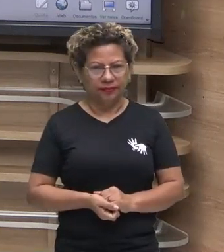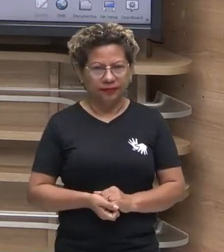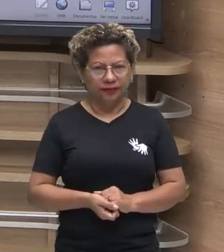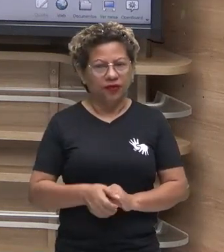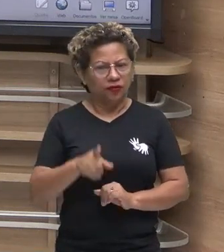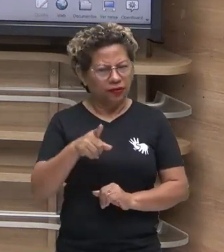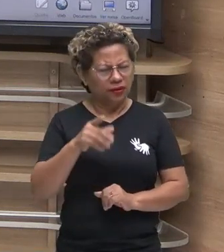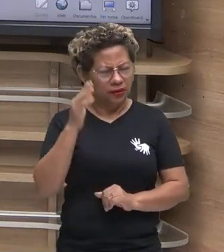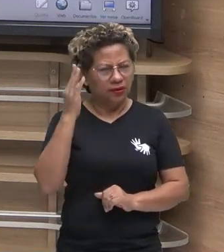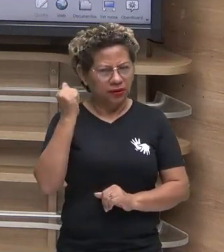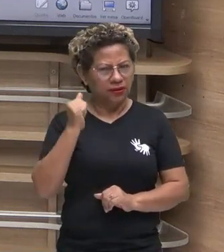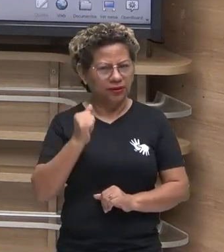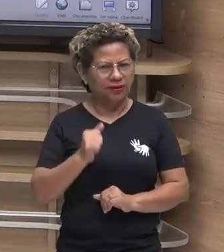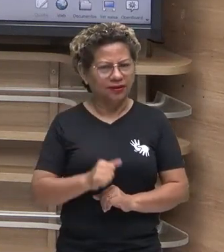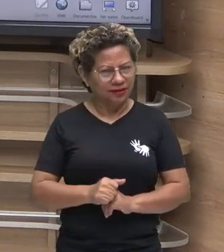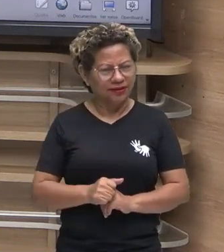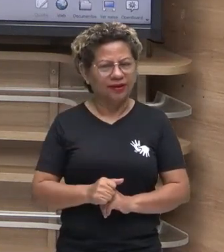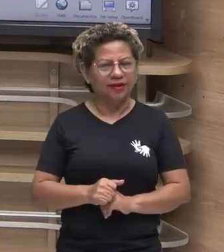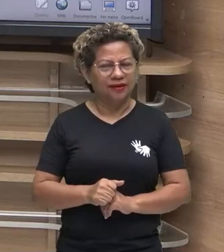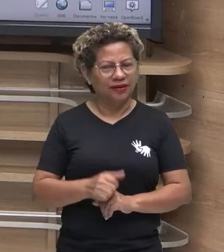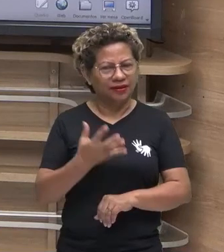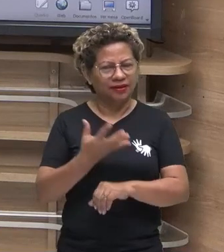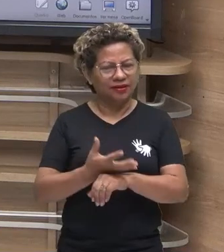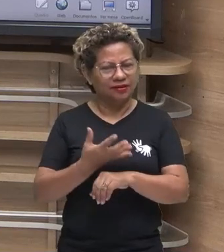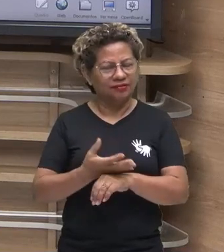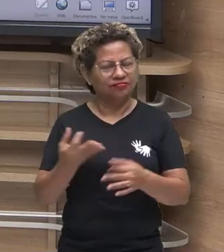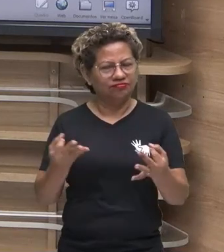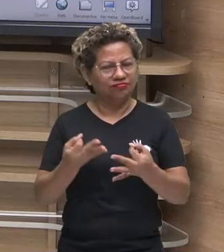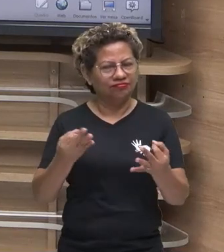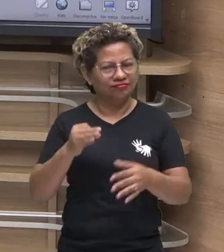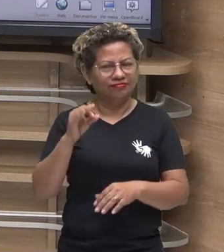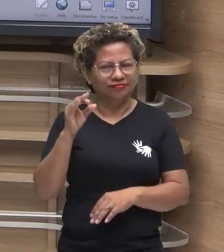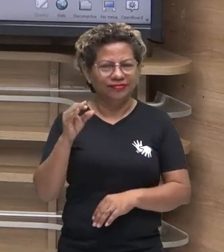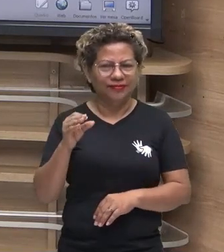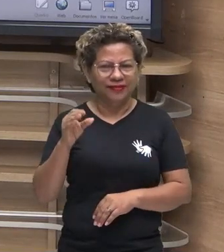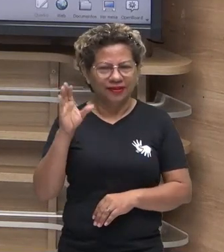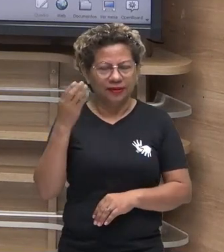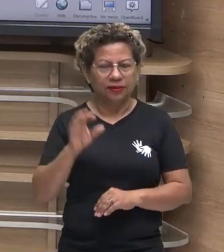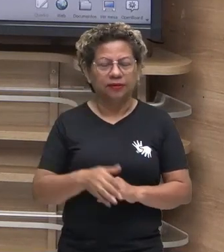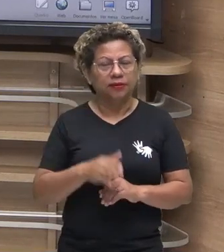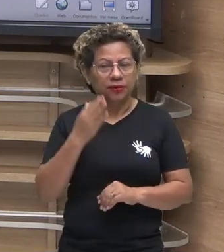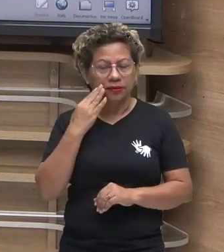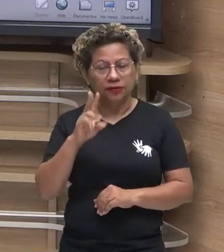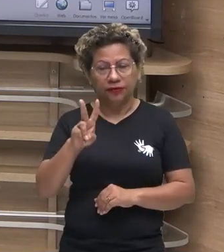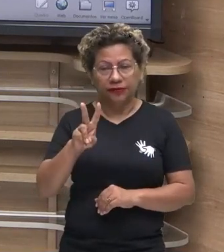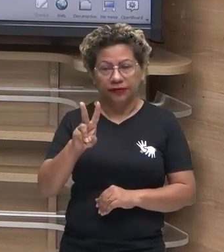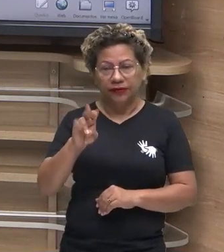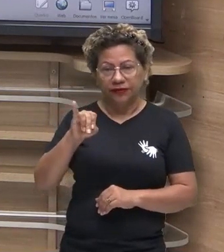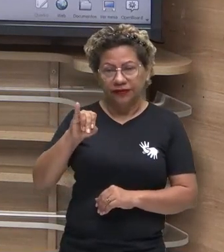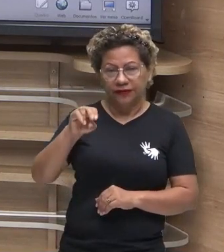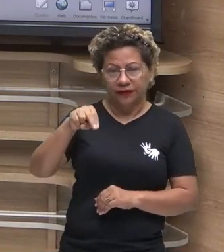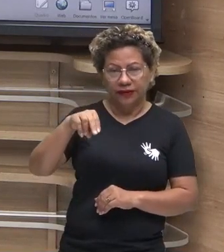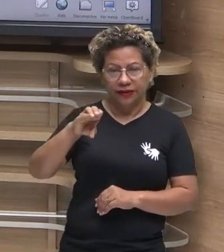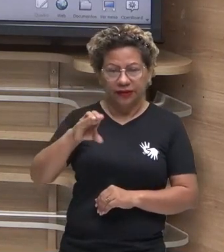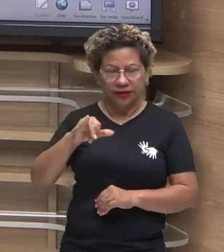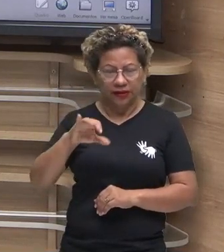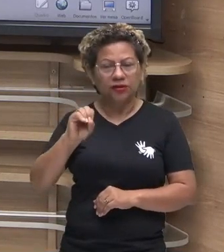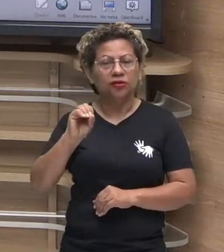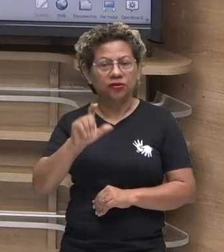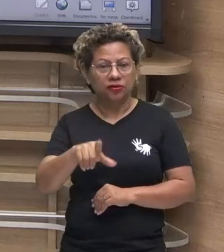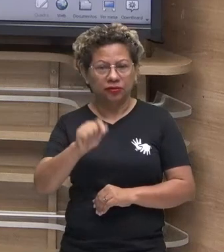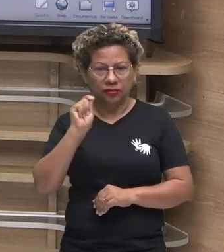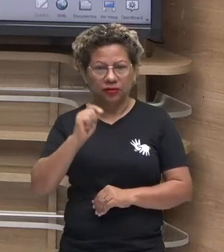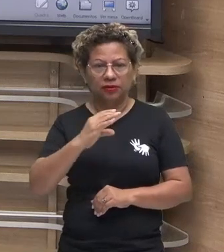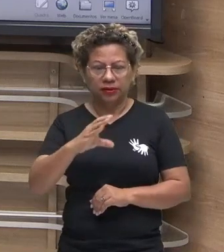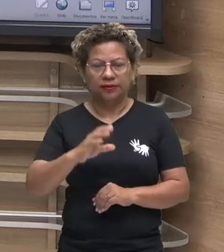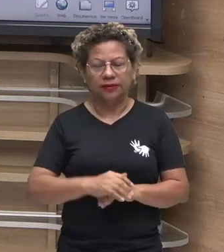já sabem, né? É a melhor. Vamos lá ver o que vocês responderam aqui. O Vinícius respondeu que ele acha que é a letra C. A